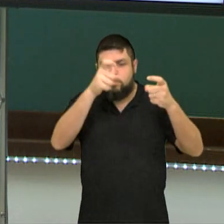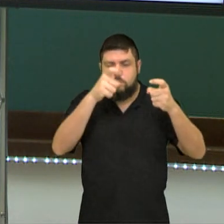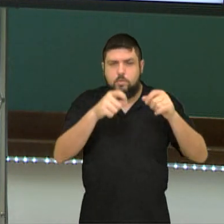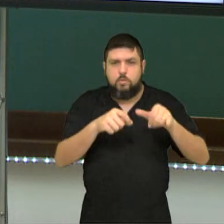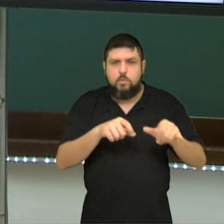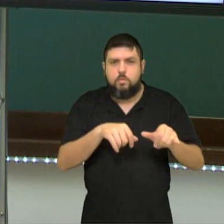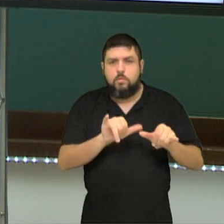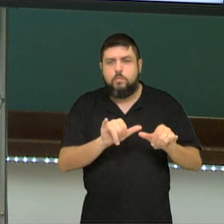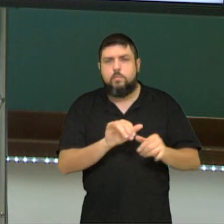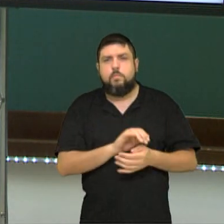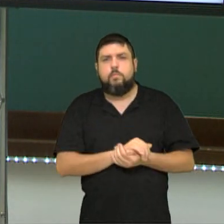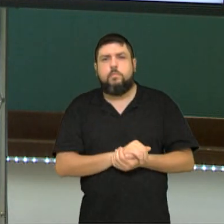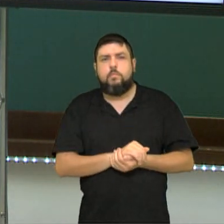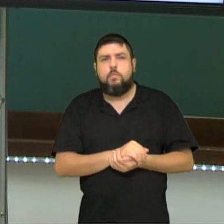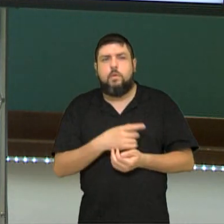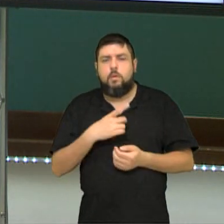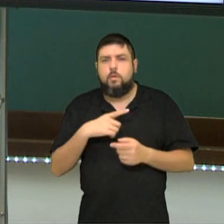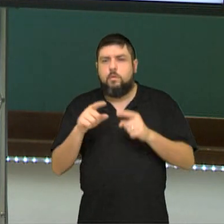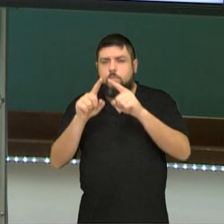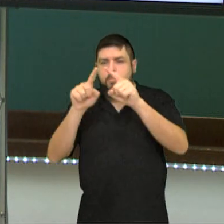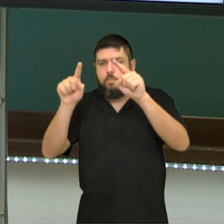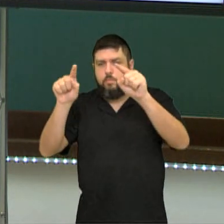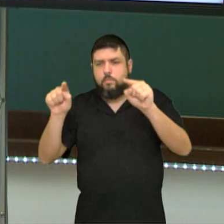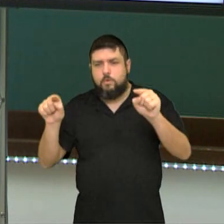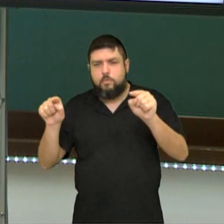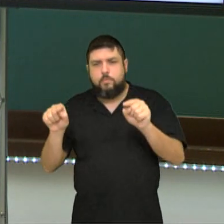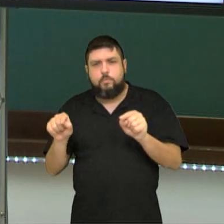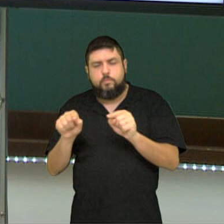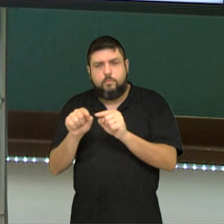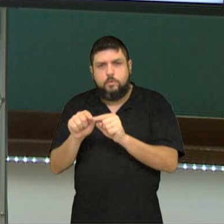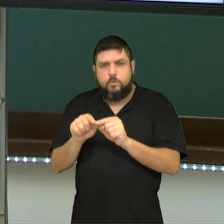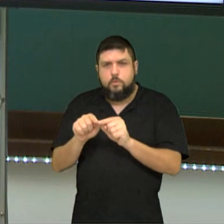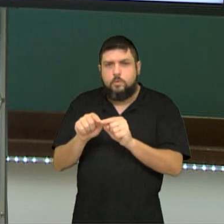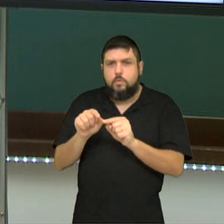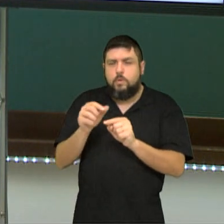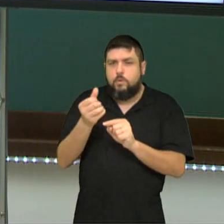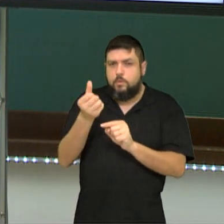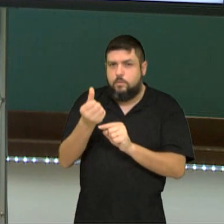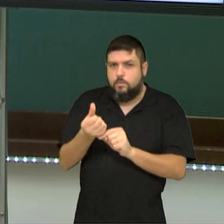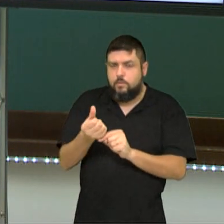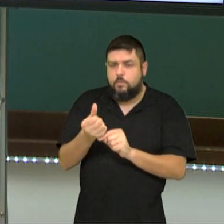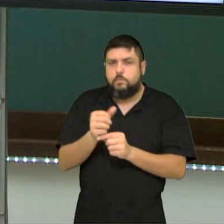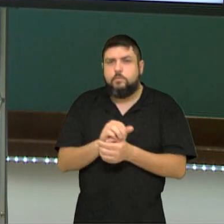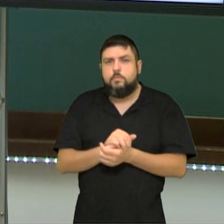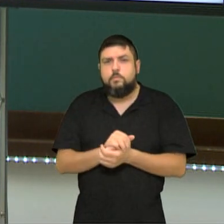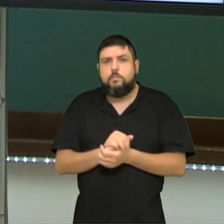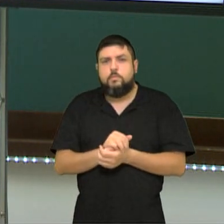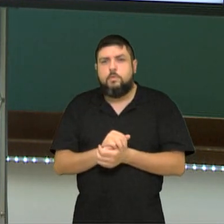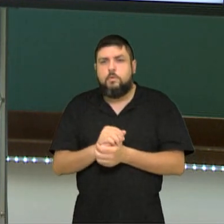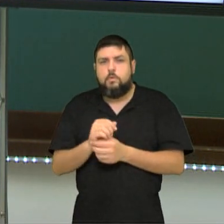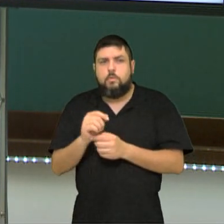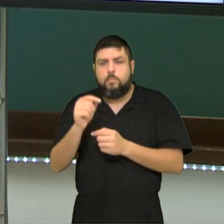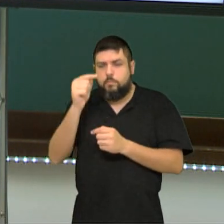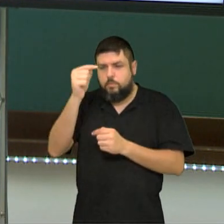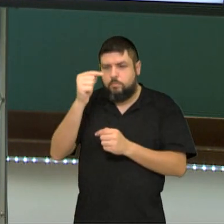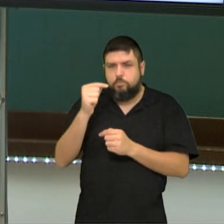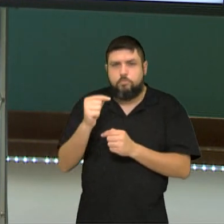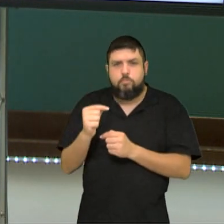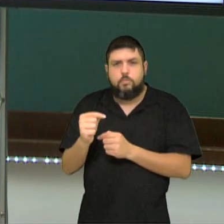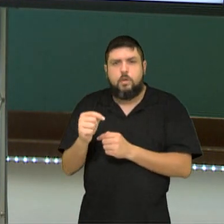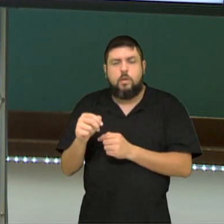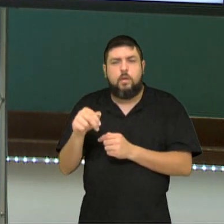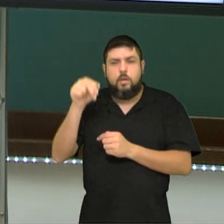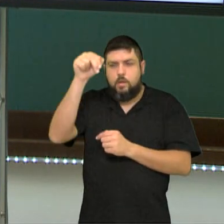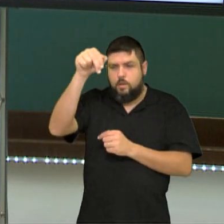tenho uma figura de 6 lados. 1, 2, 3, 4, 5, 6. Em cima e embaixo, N e